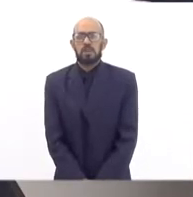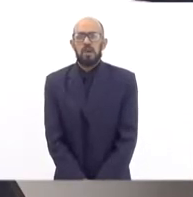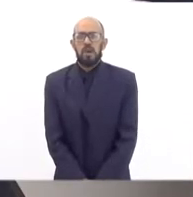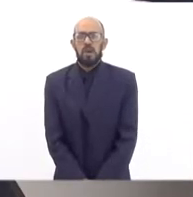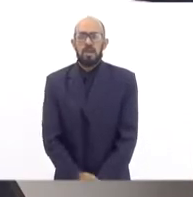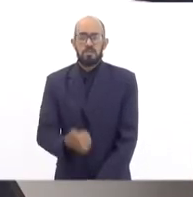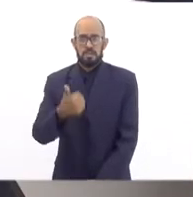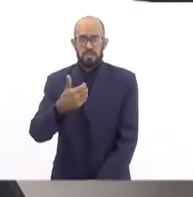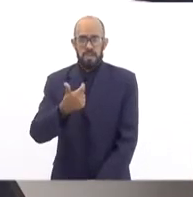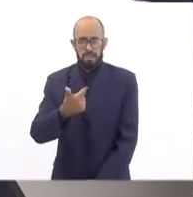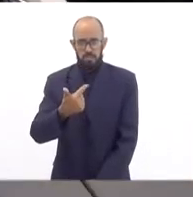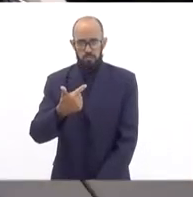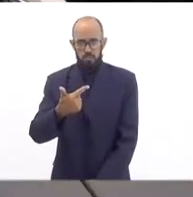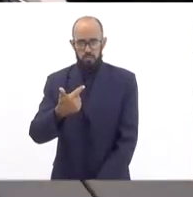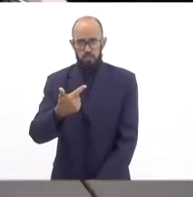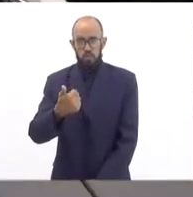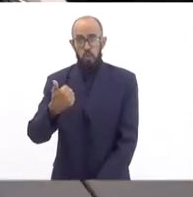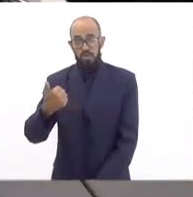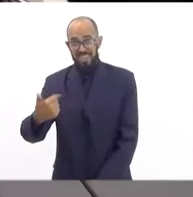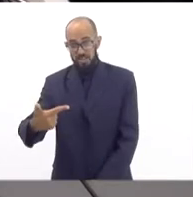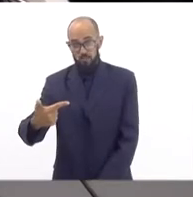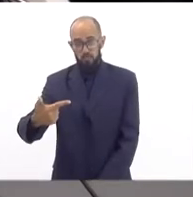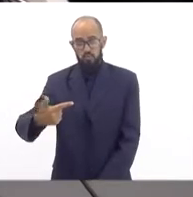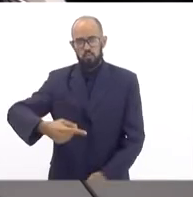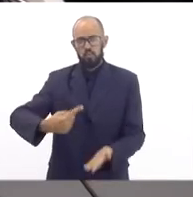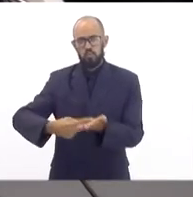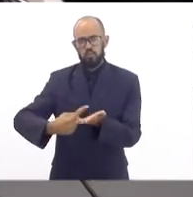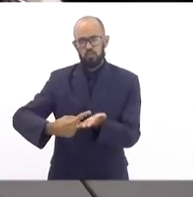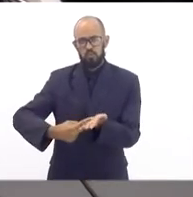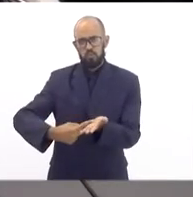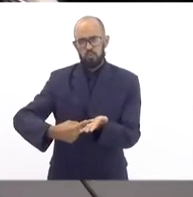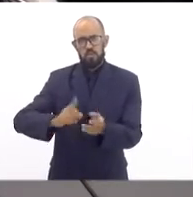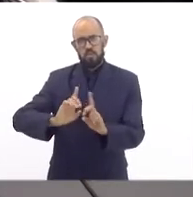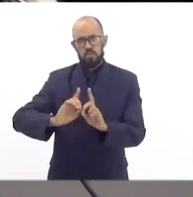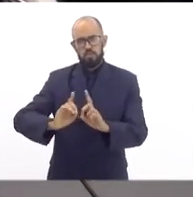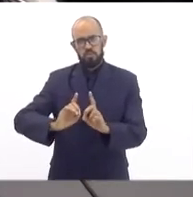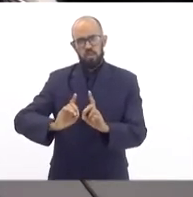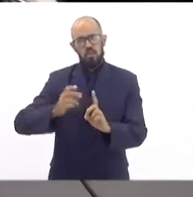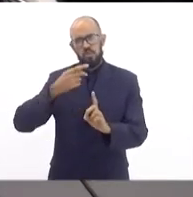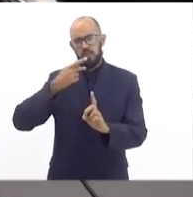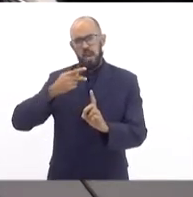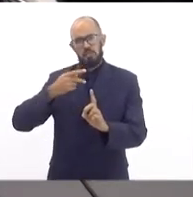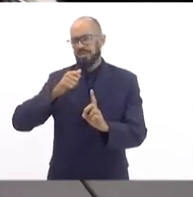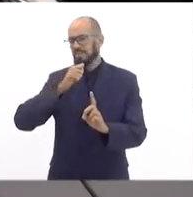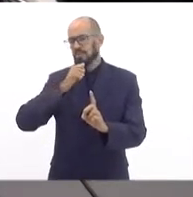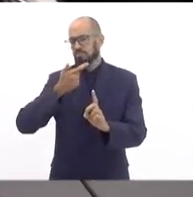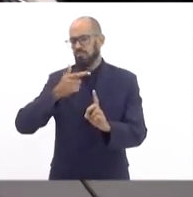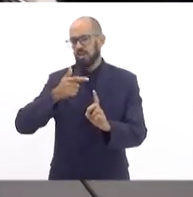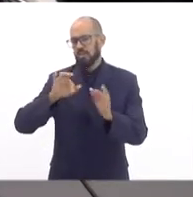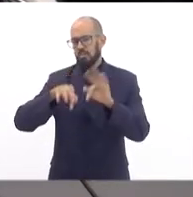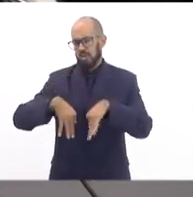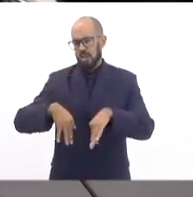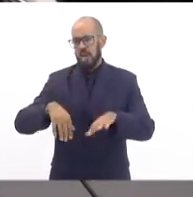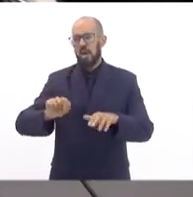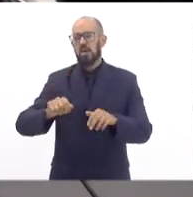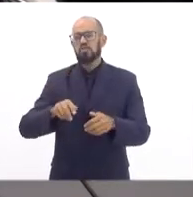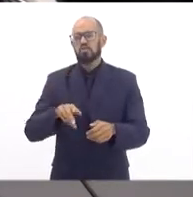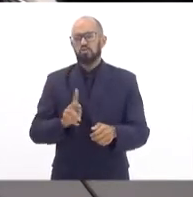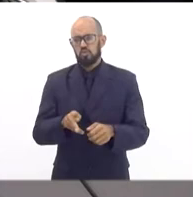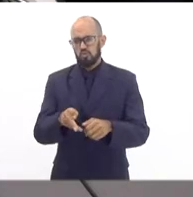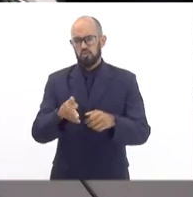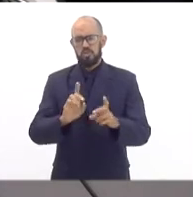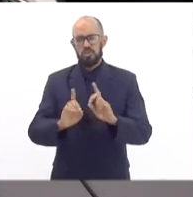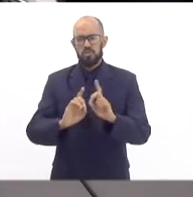Esse 12º aditivo, a discussão sobre ele, eu vou entrar um pouco nele, a gente ainda não terminou, ainda está tendo essa discussão com a